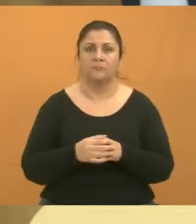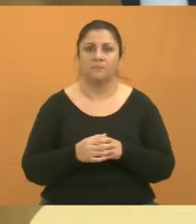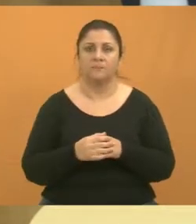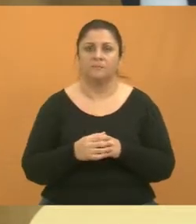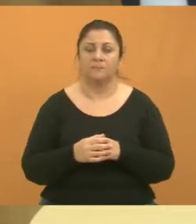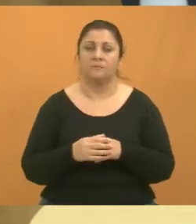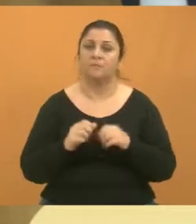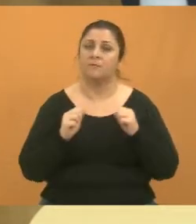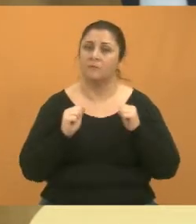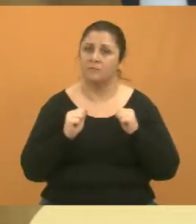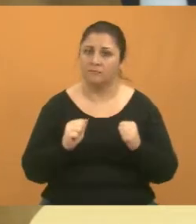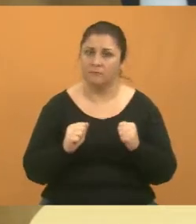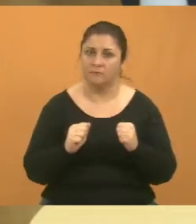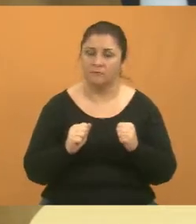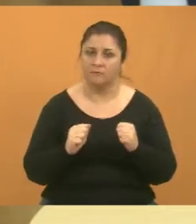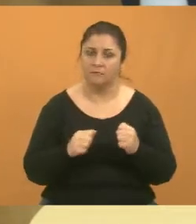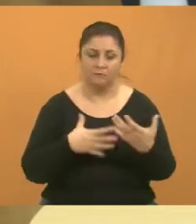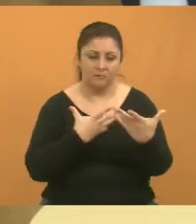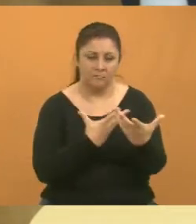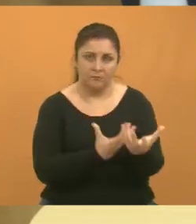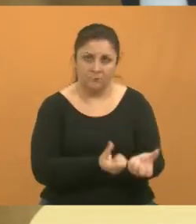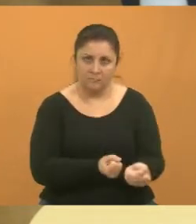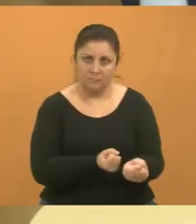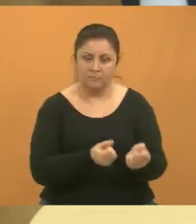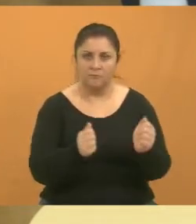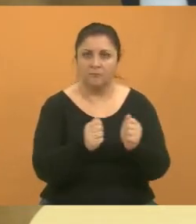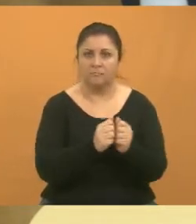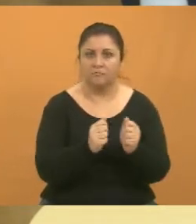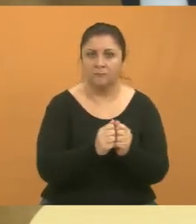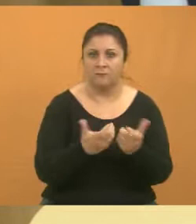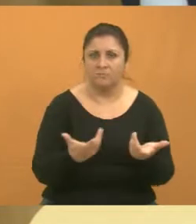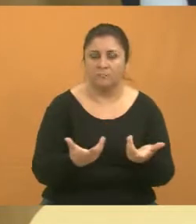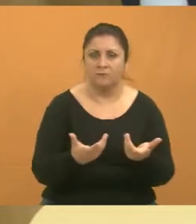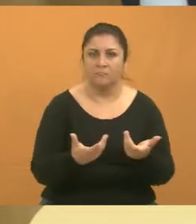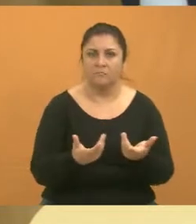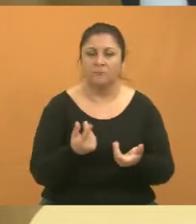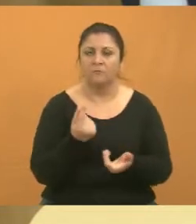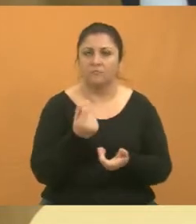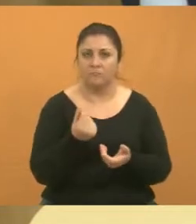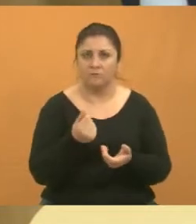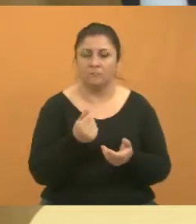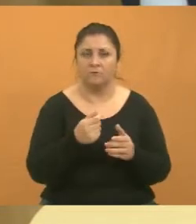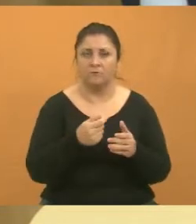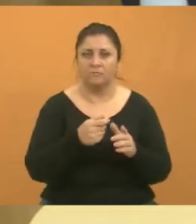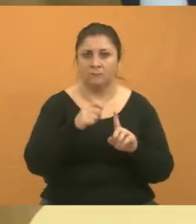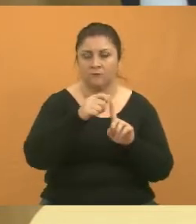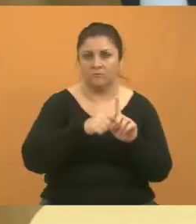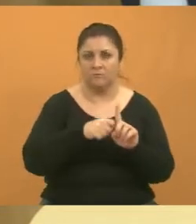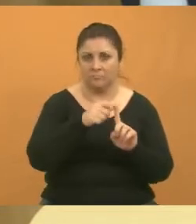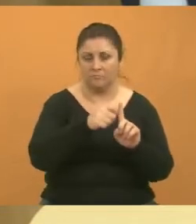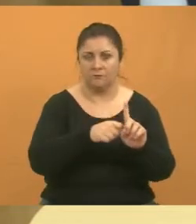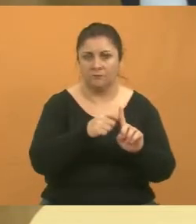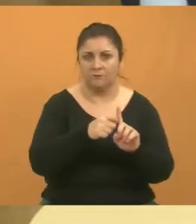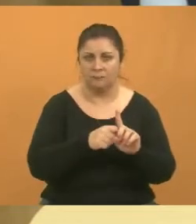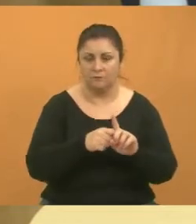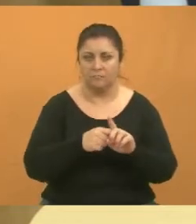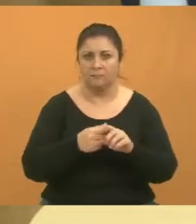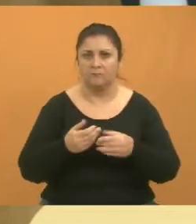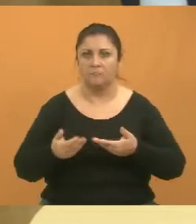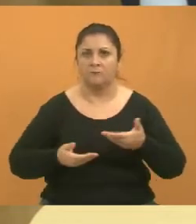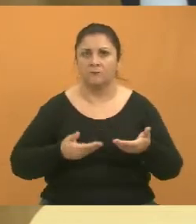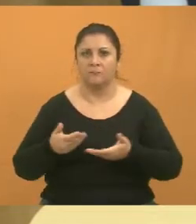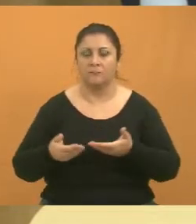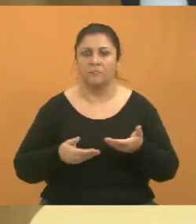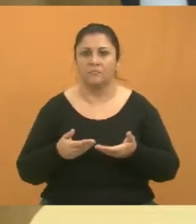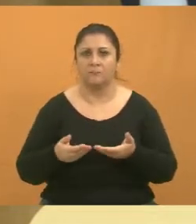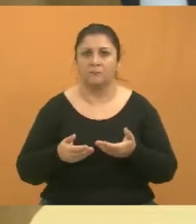Jacareí, autorizado a receber, juntamente com as tarifas mensais de serviço de água e de utilização de rede